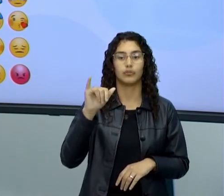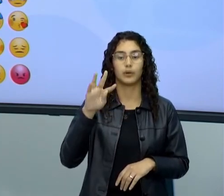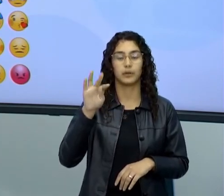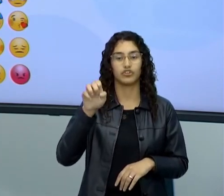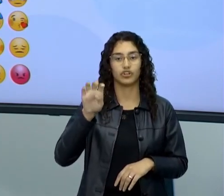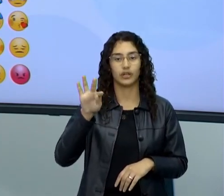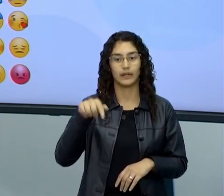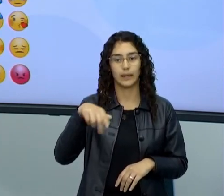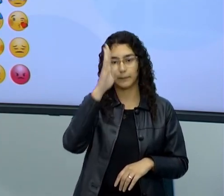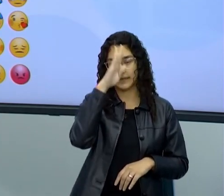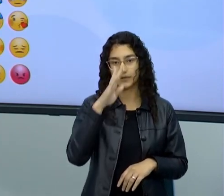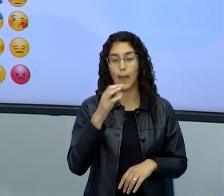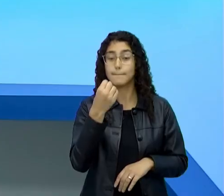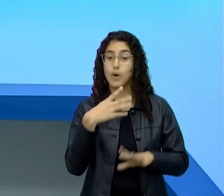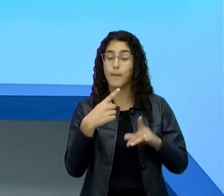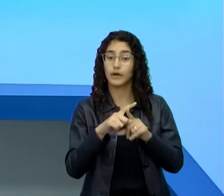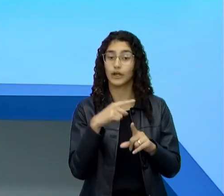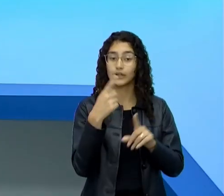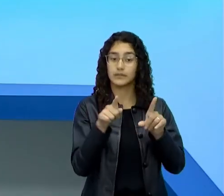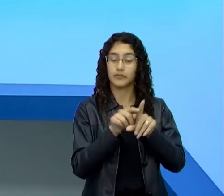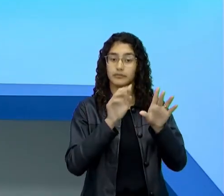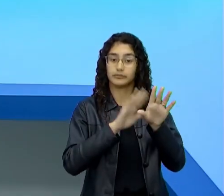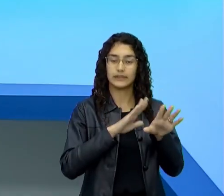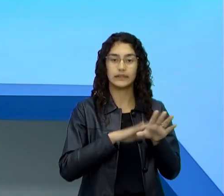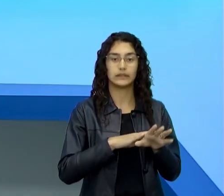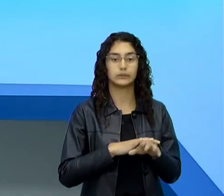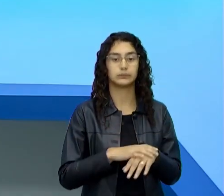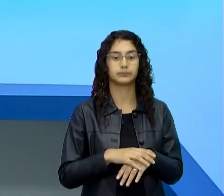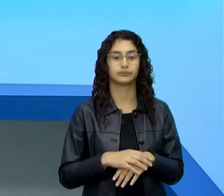Brasil. O Jornal da USP é ótimo porque a gente está trabalhando com...